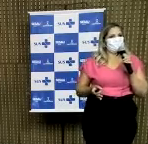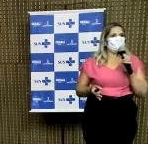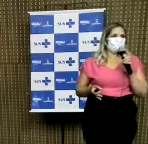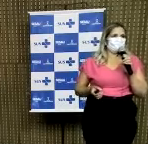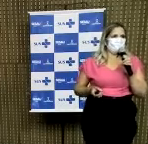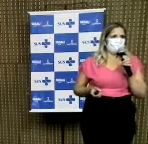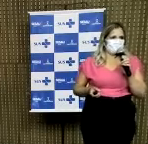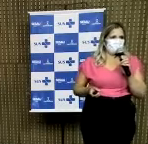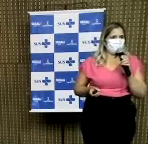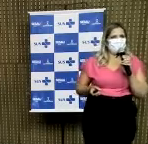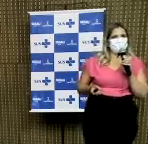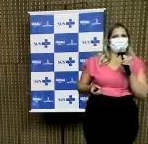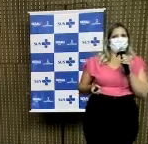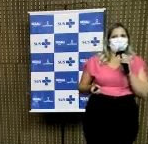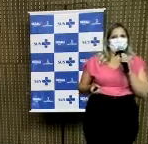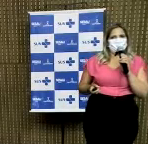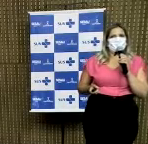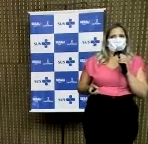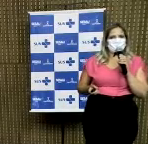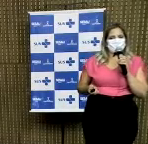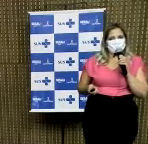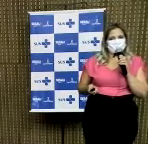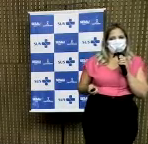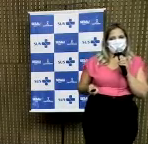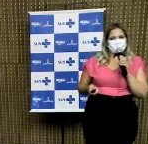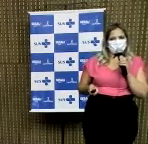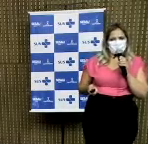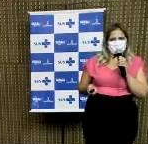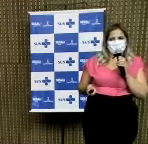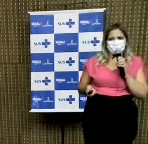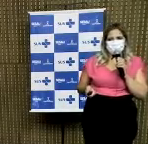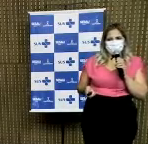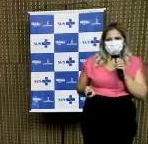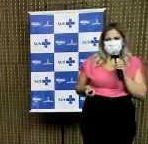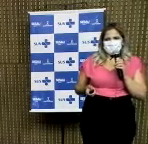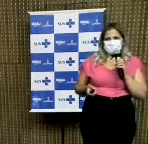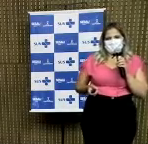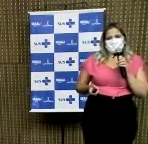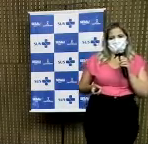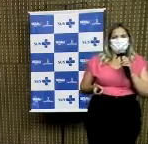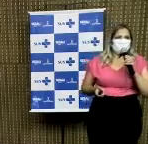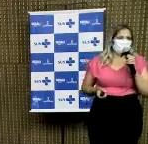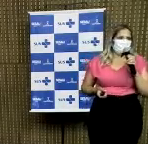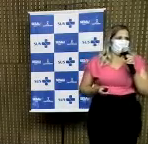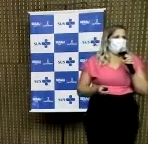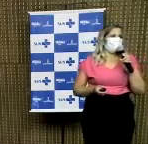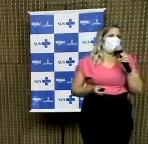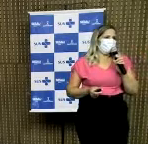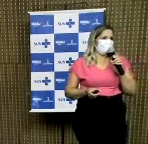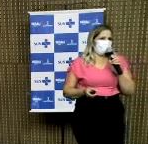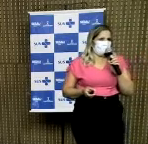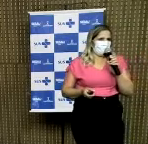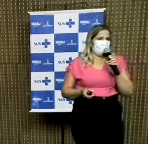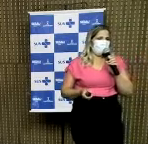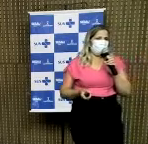No fundo, na verdade, né? Bem na entrada ali da região da Moreninha. Esse é o mapa da nossa área